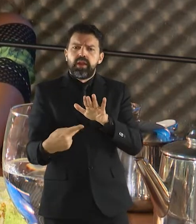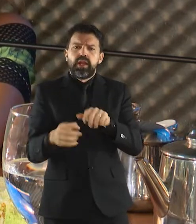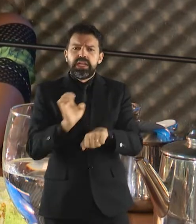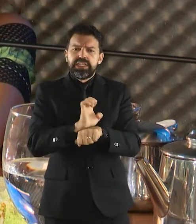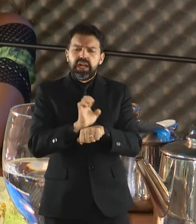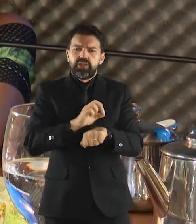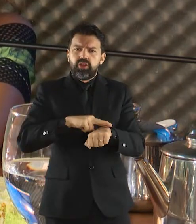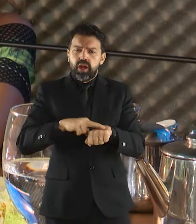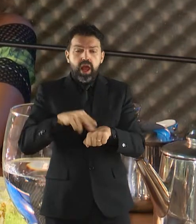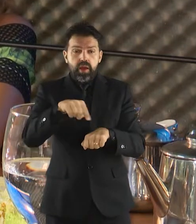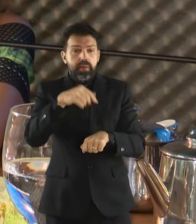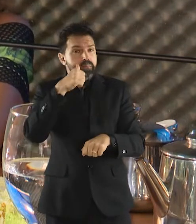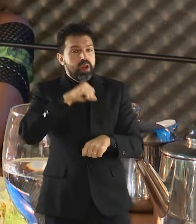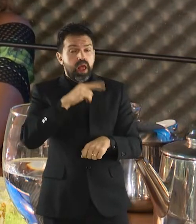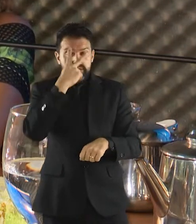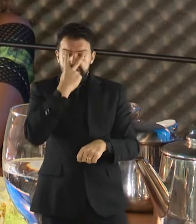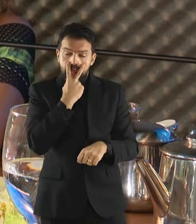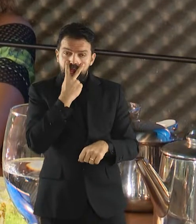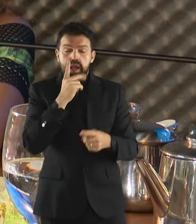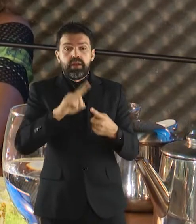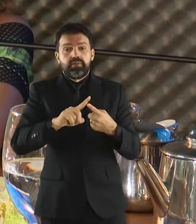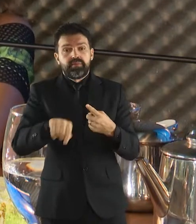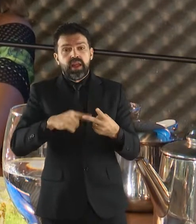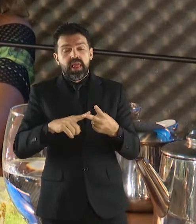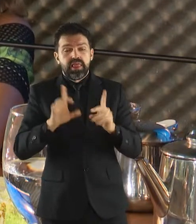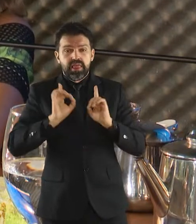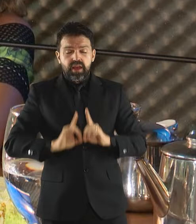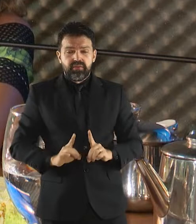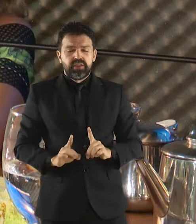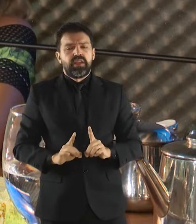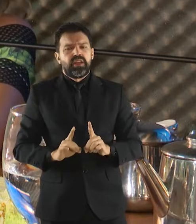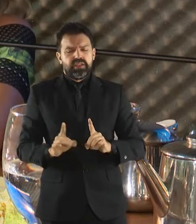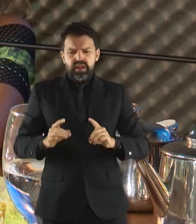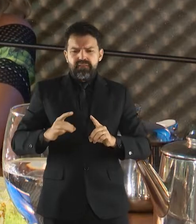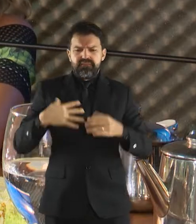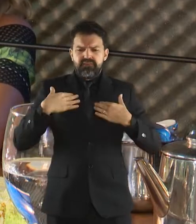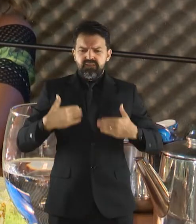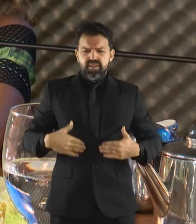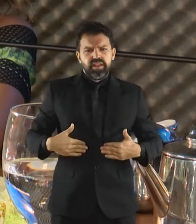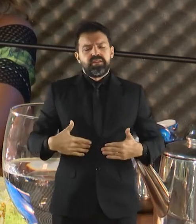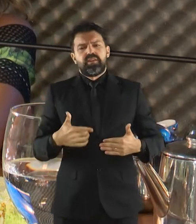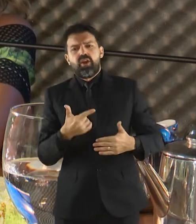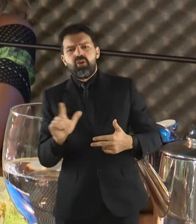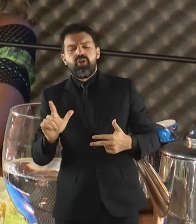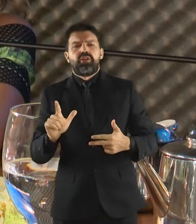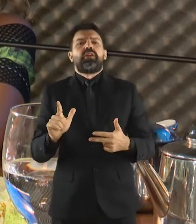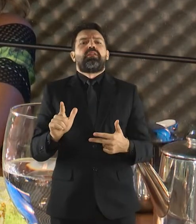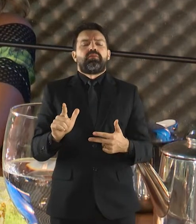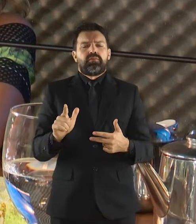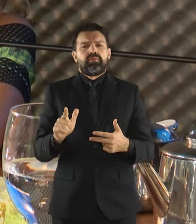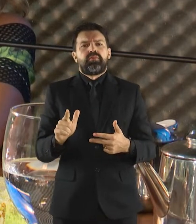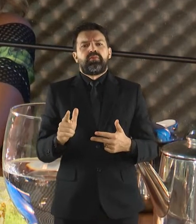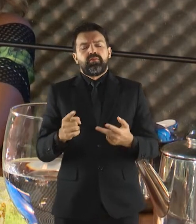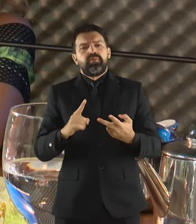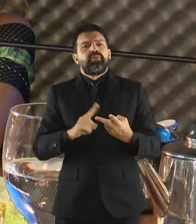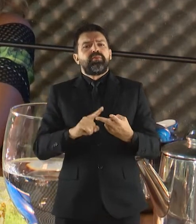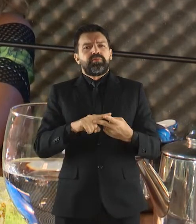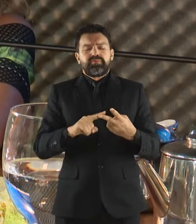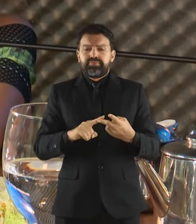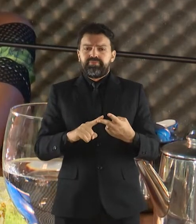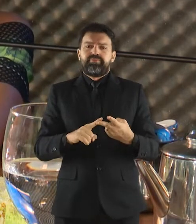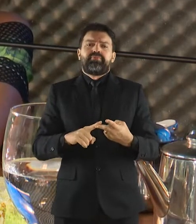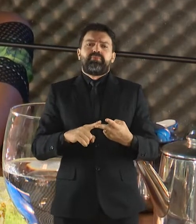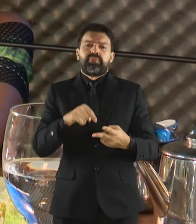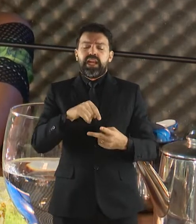cega e ela é deficiente. Além da deficiência visual, ela tem uma outra deficiência física. E